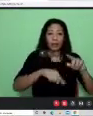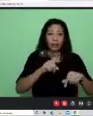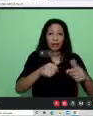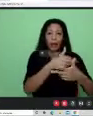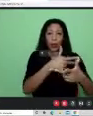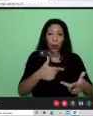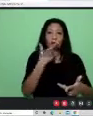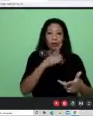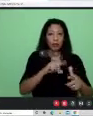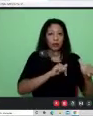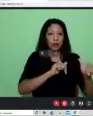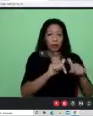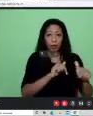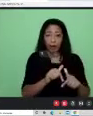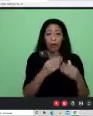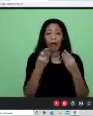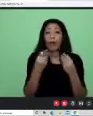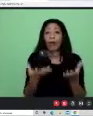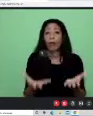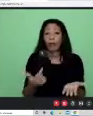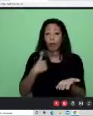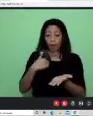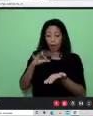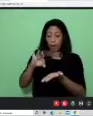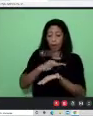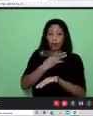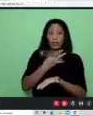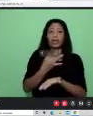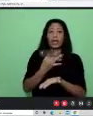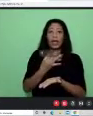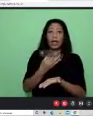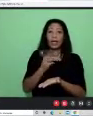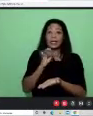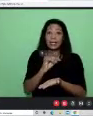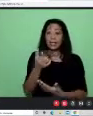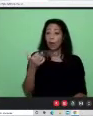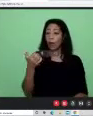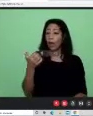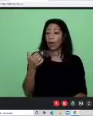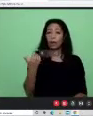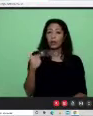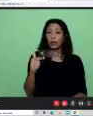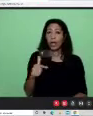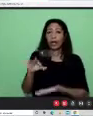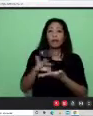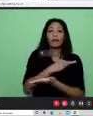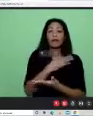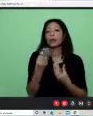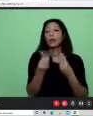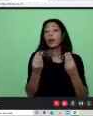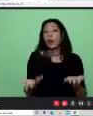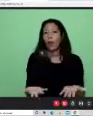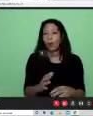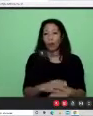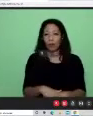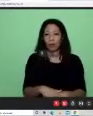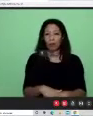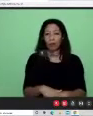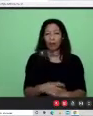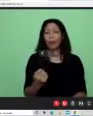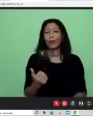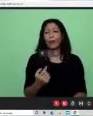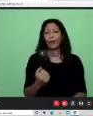vou assinar um documento se eu não tenho uma caneta? Entendeu? Algo mínimo. Não tem como fazer.